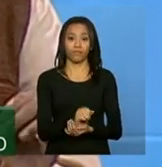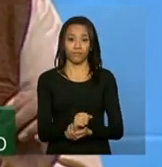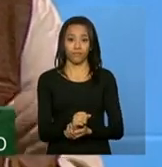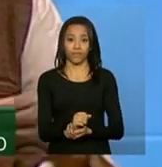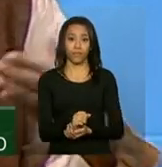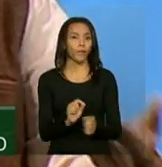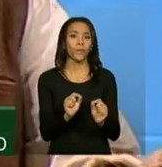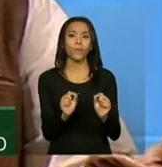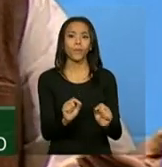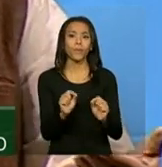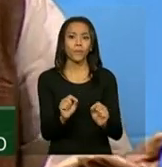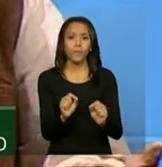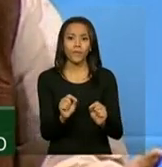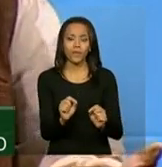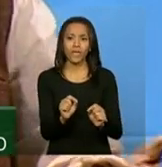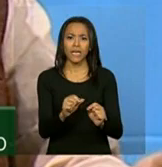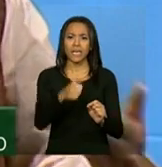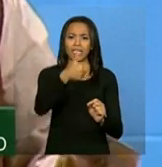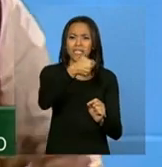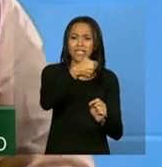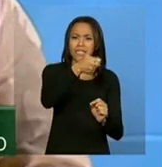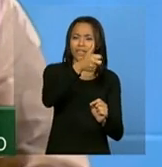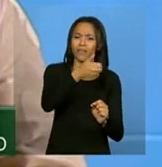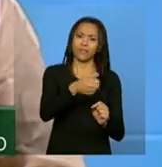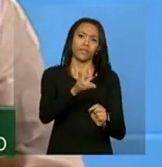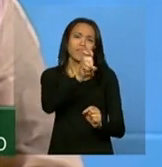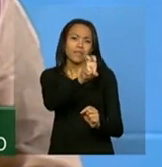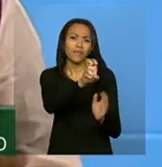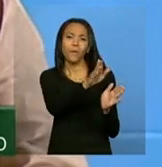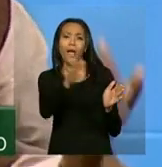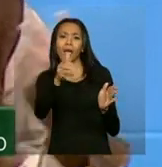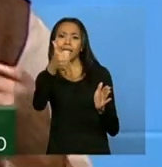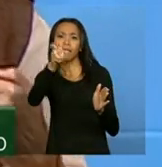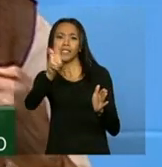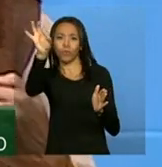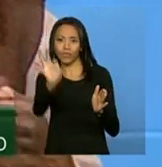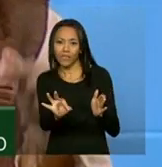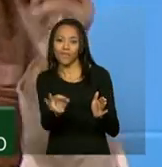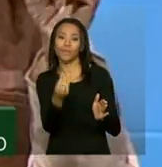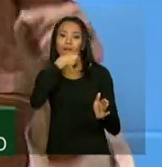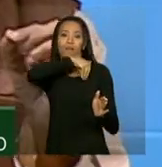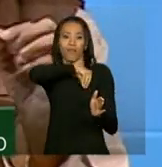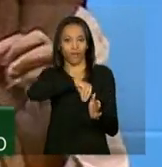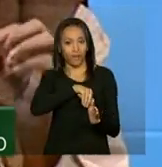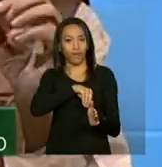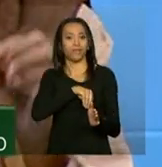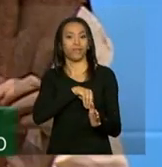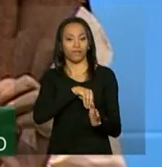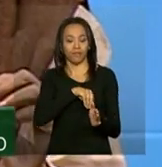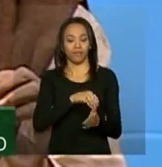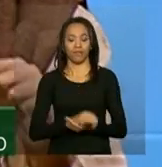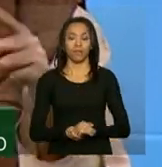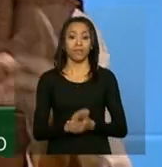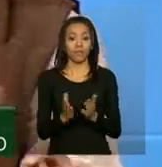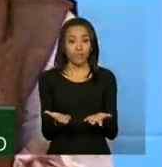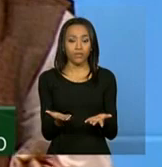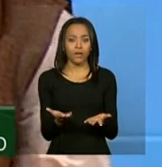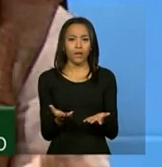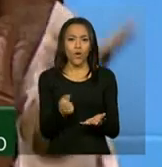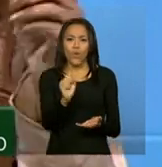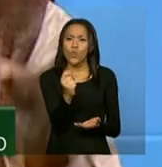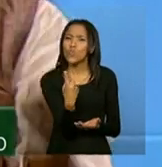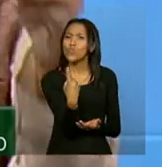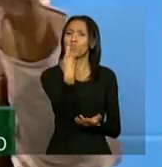a aumentar em 5 a 15% a renda da pessoa uma vez empregada. E um